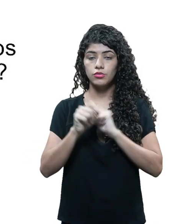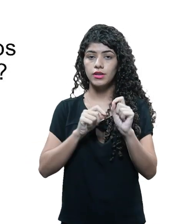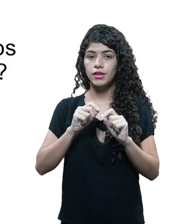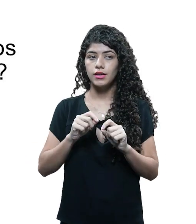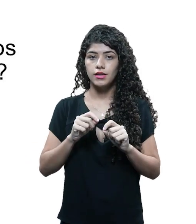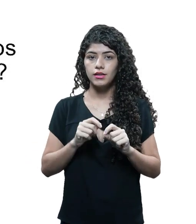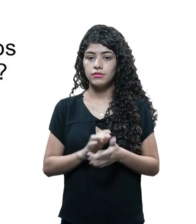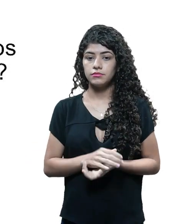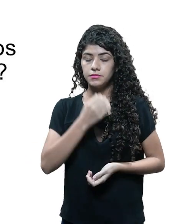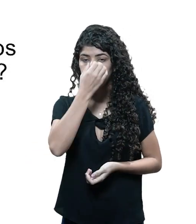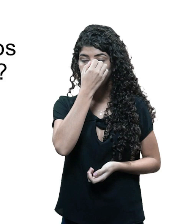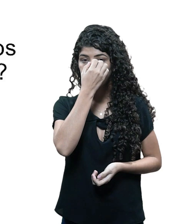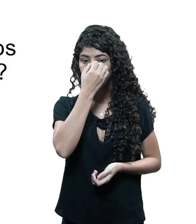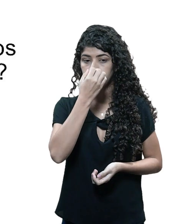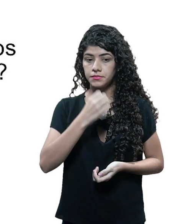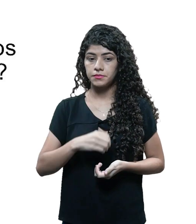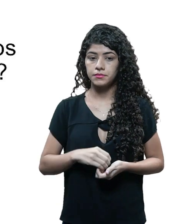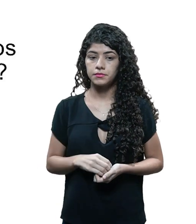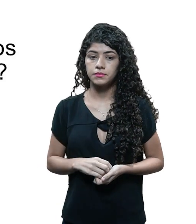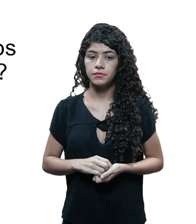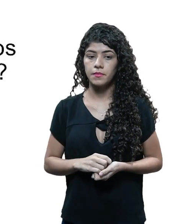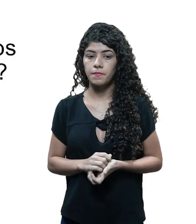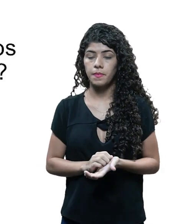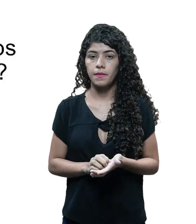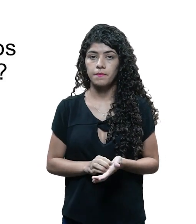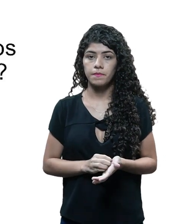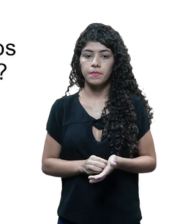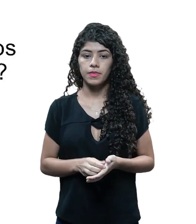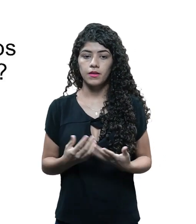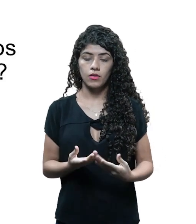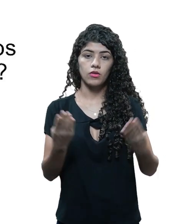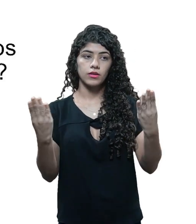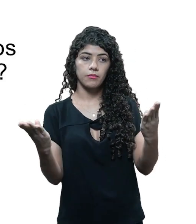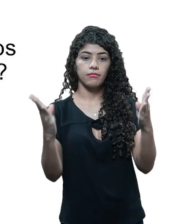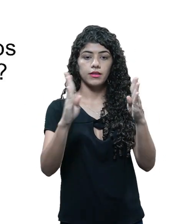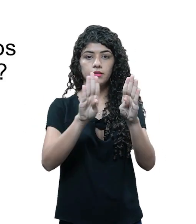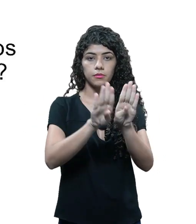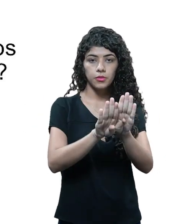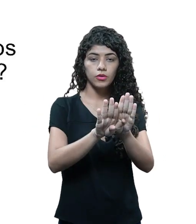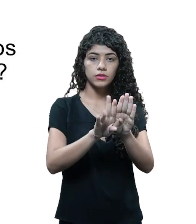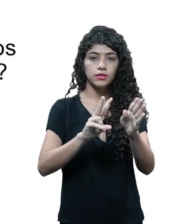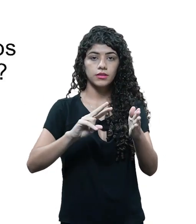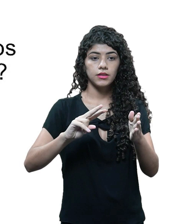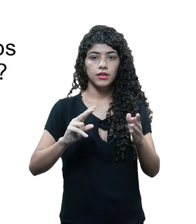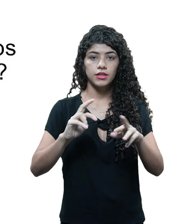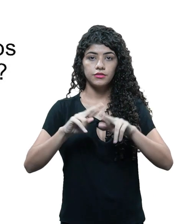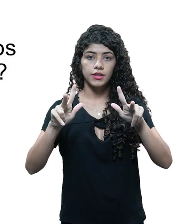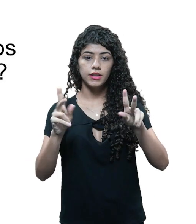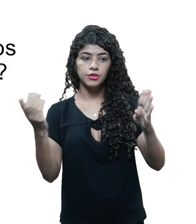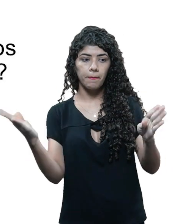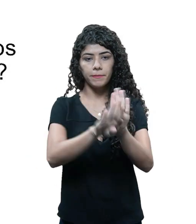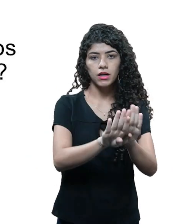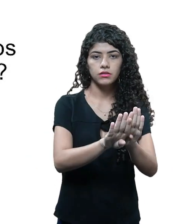eles dão tons diferentes. Tem um que é bem clássico, que é bater a porta versus fechar a porta. Se o personagem